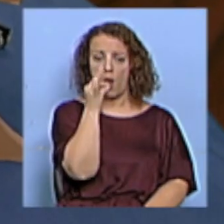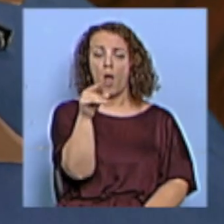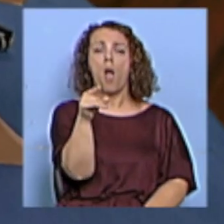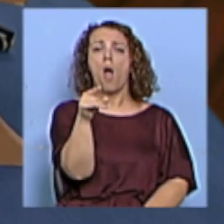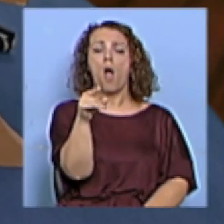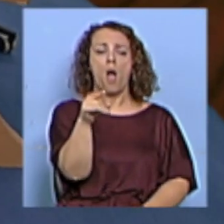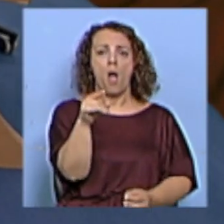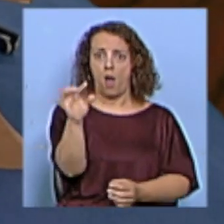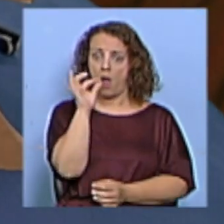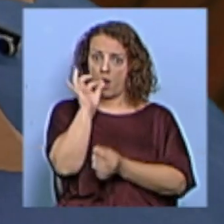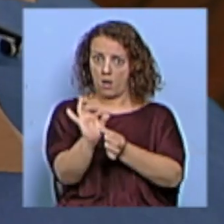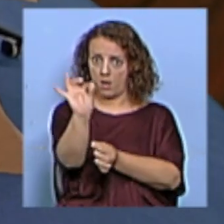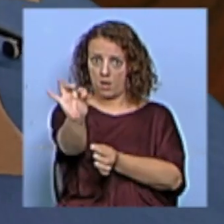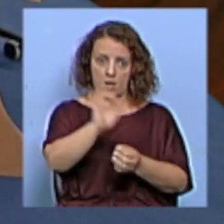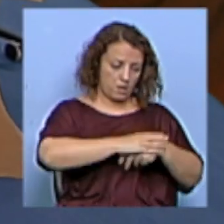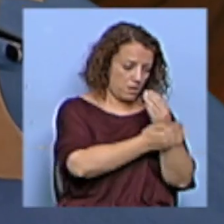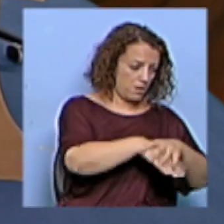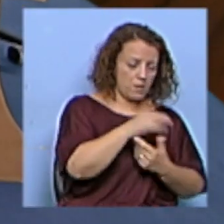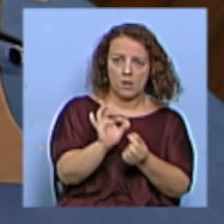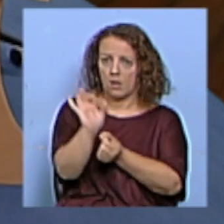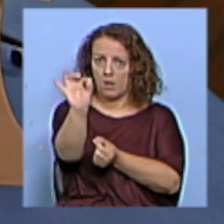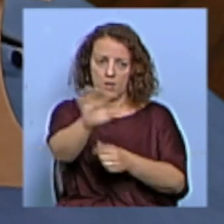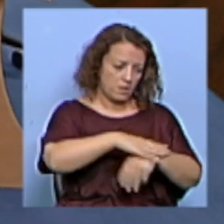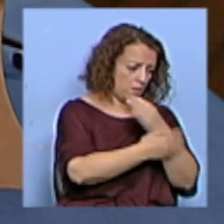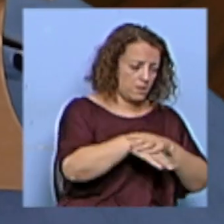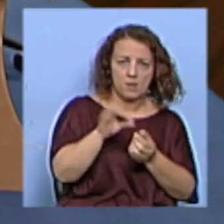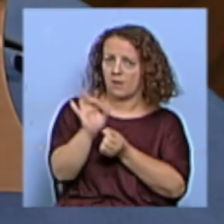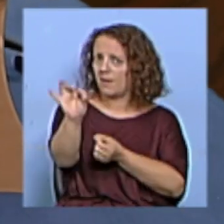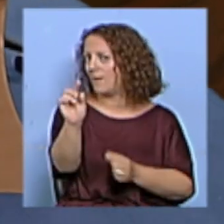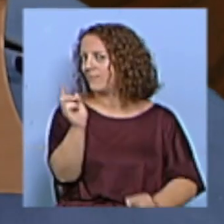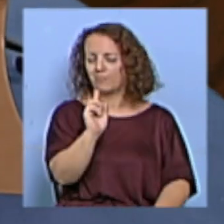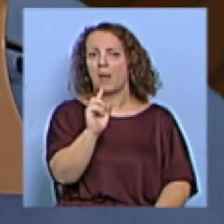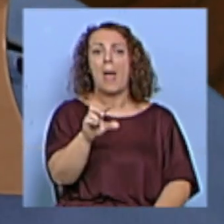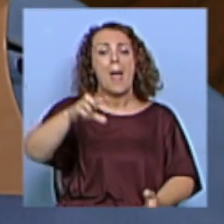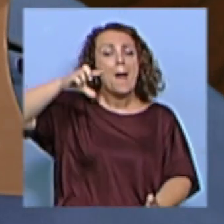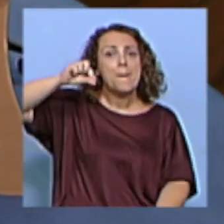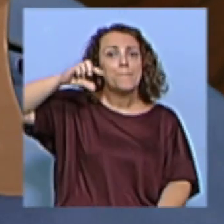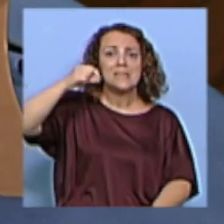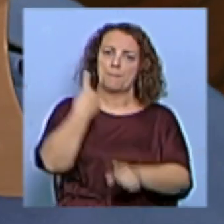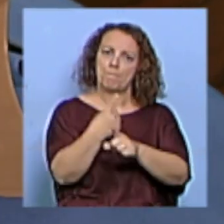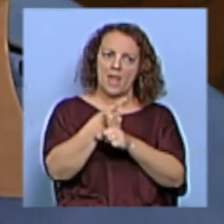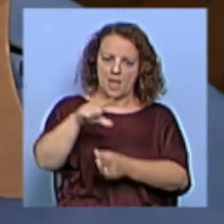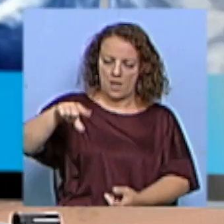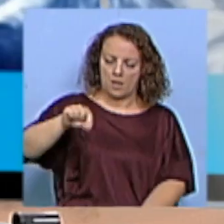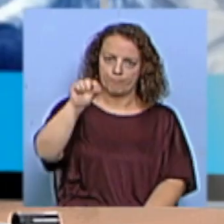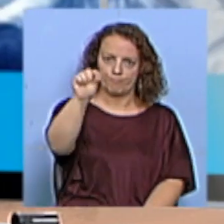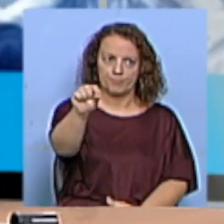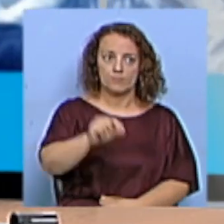para distribuir a seguinte comunhão. Mesmo com pinça, o risco existia nem mesmo. Na